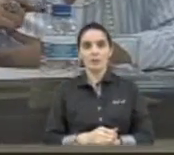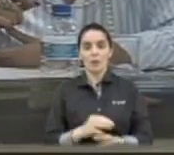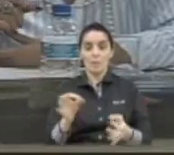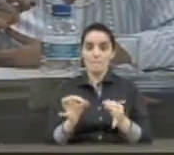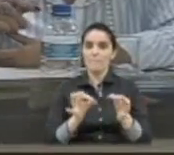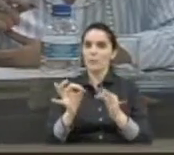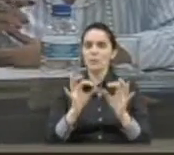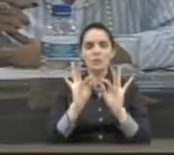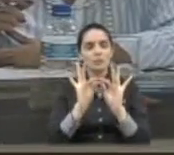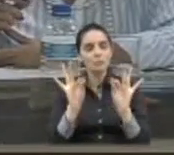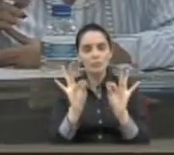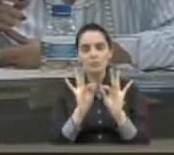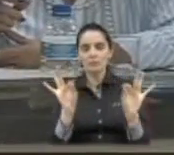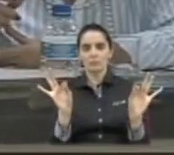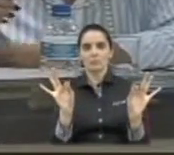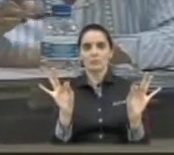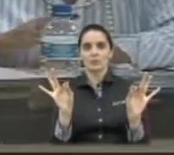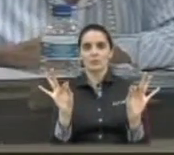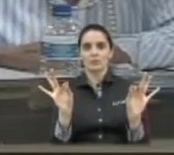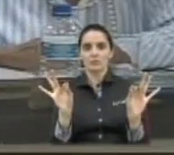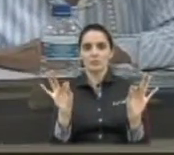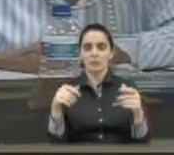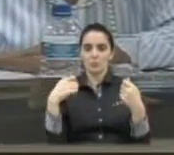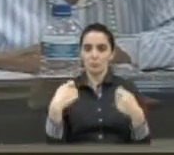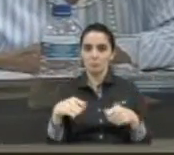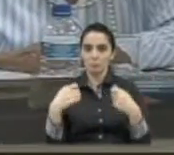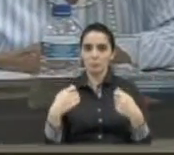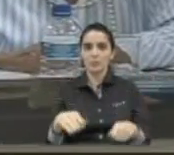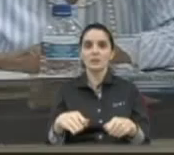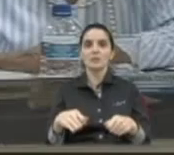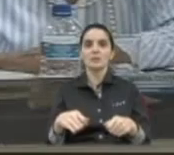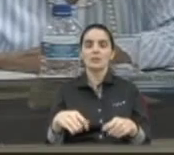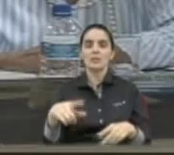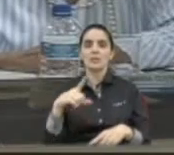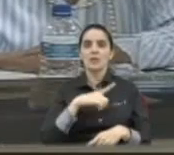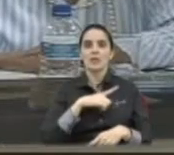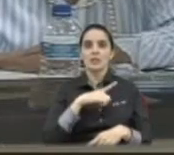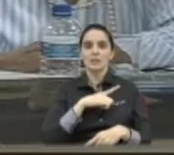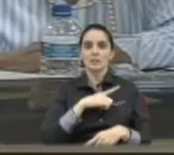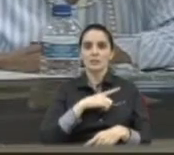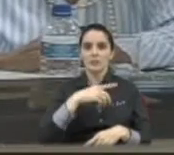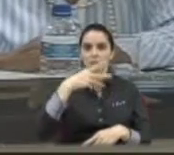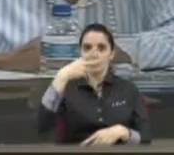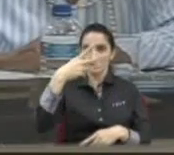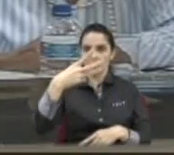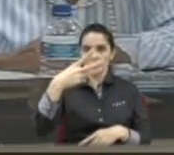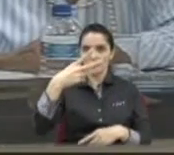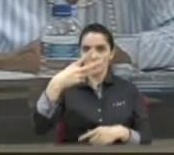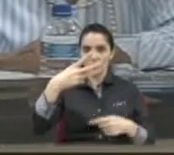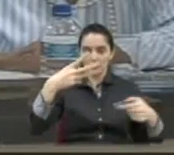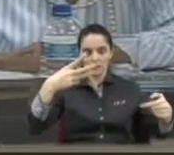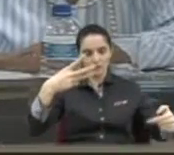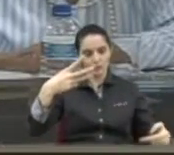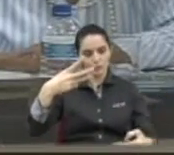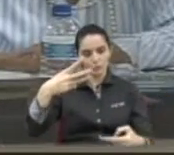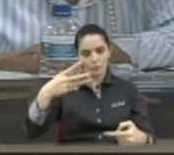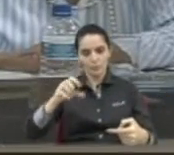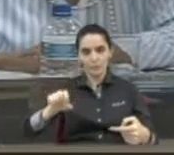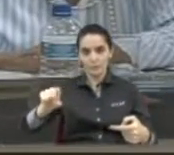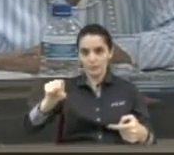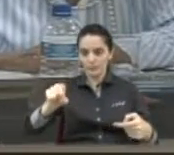projeto da gente é bem simples, de colocar, fazer, deverá conter 3 furos em cada